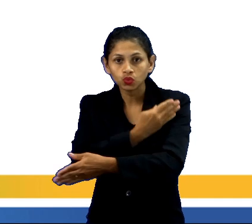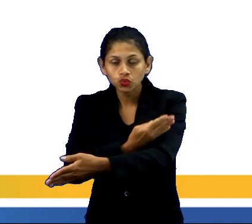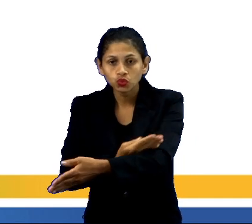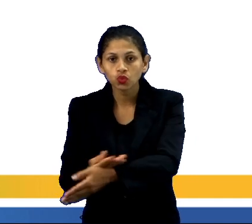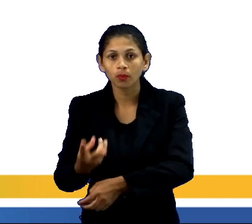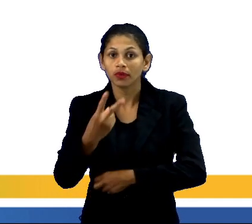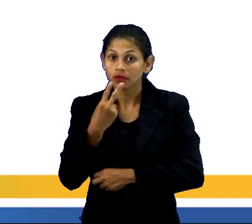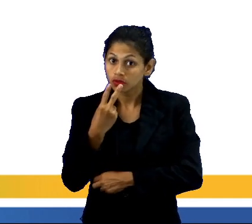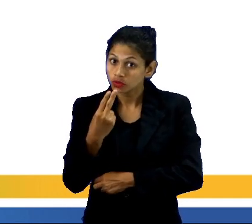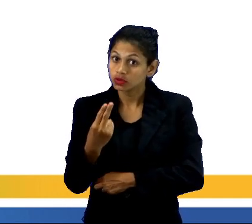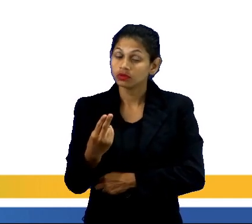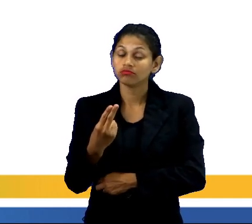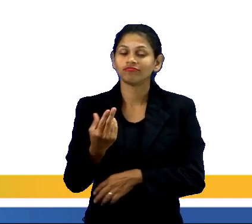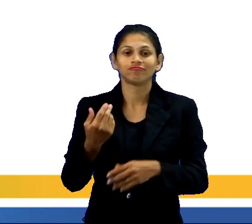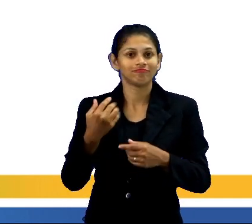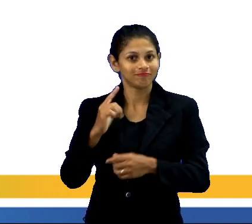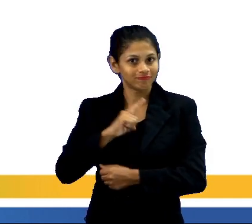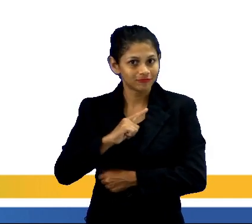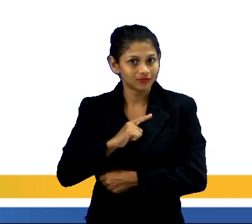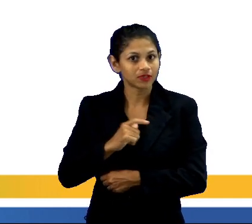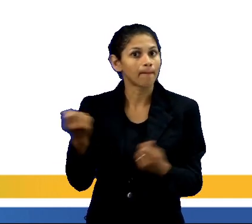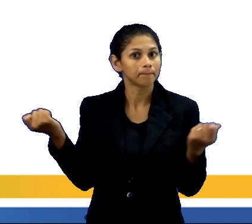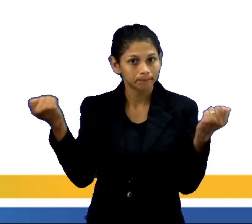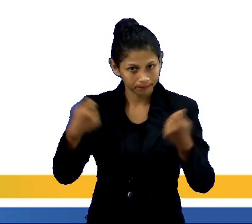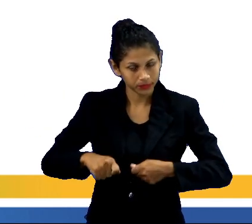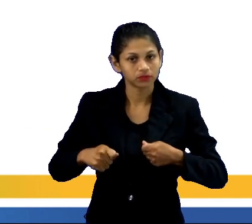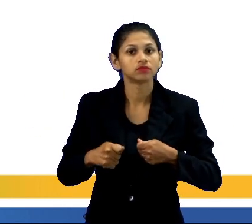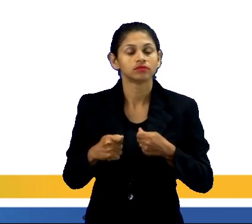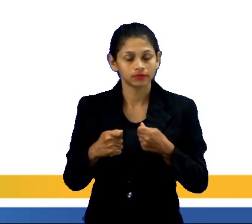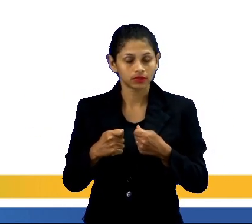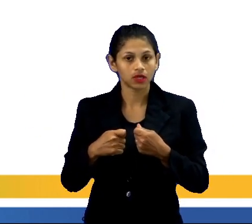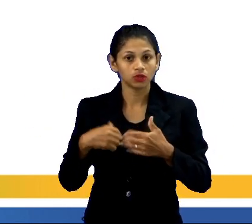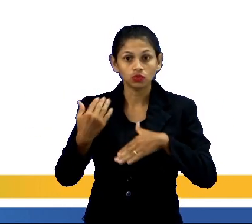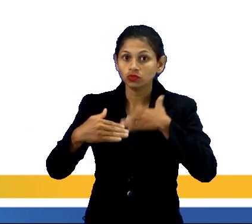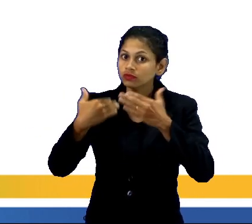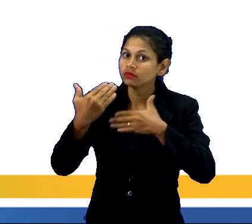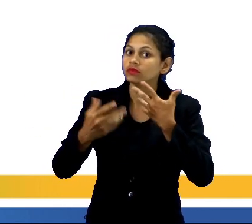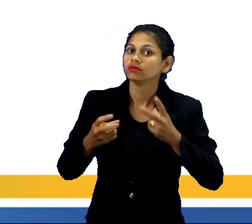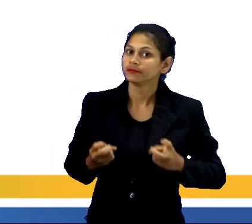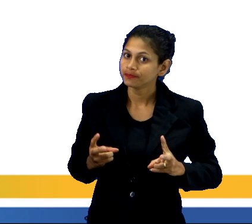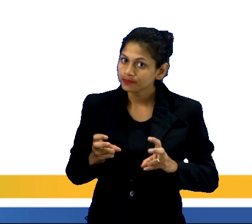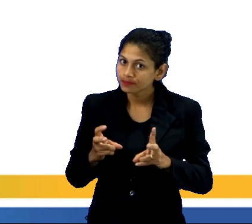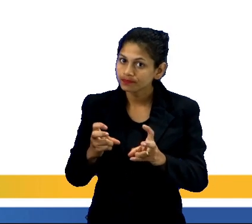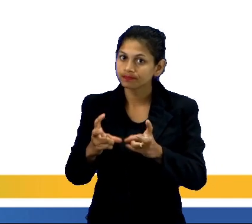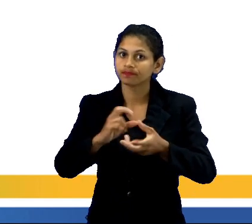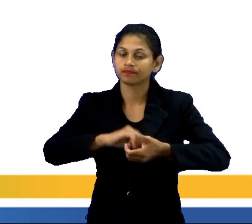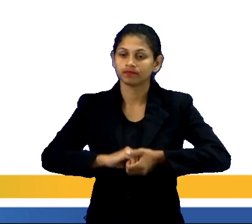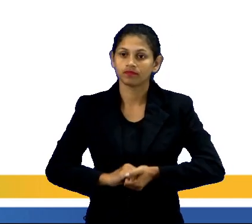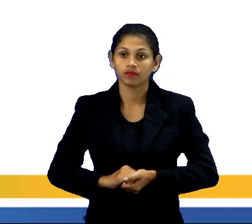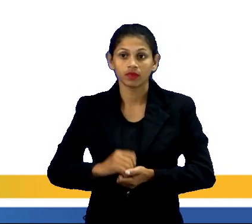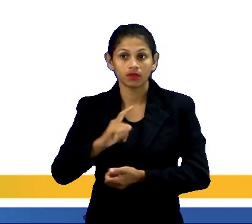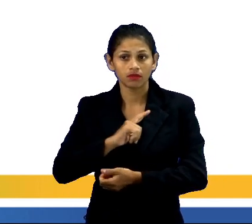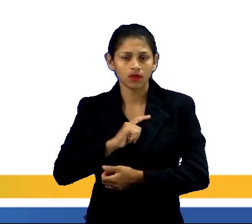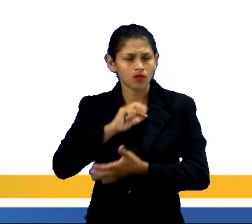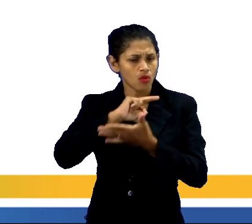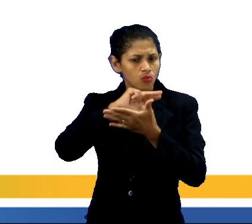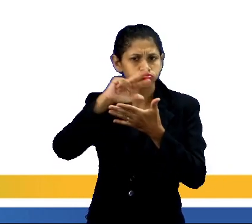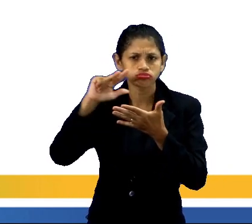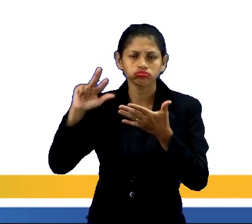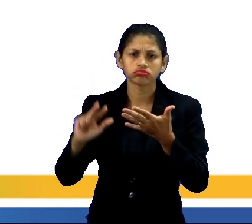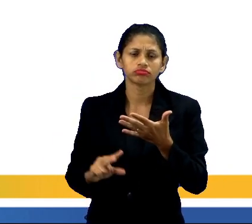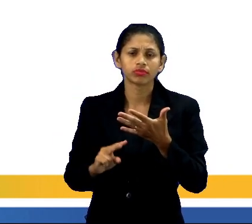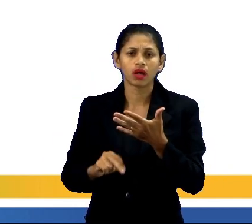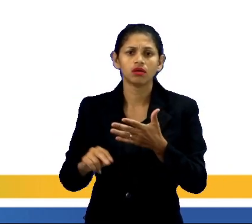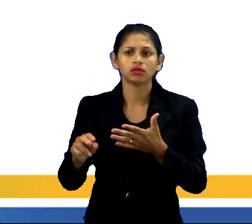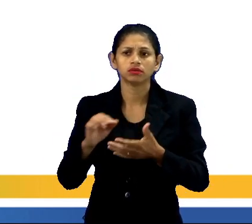uma probabilidade muito maior ali de desenvolver um câncer, durante a sua vida. Aí a gente tem outros fatores aqui como